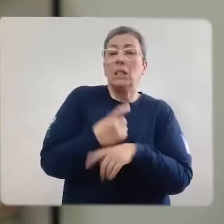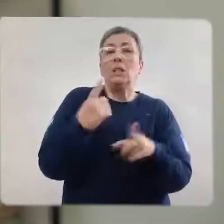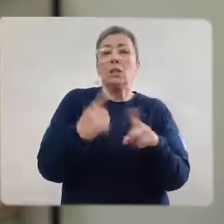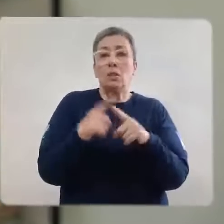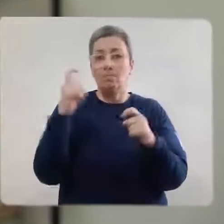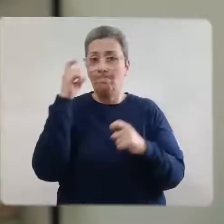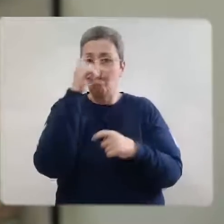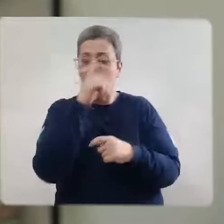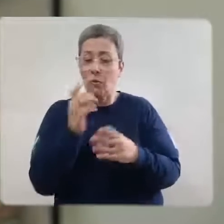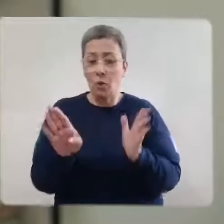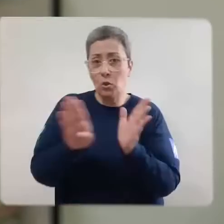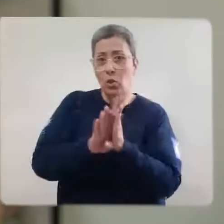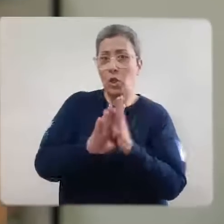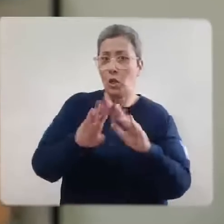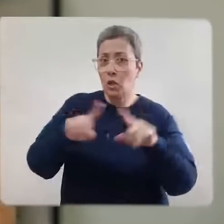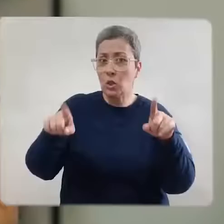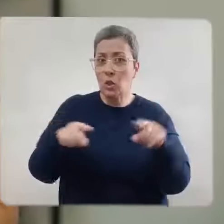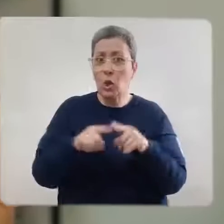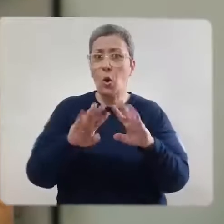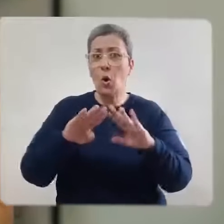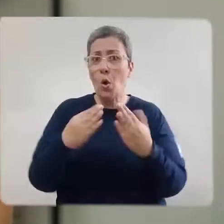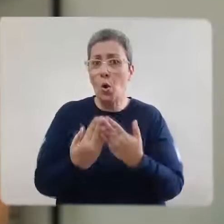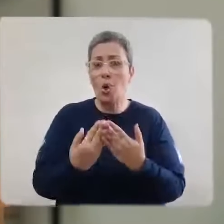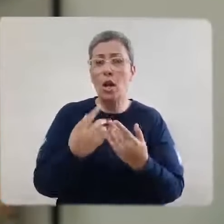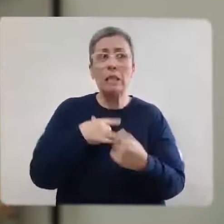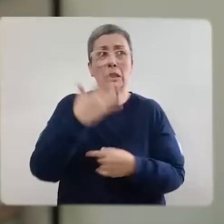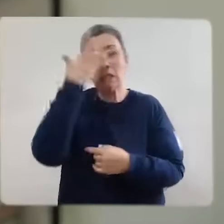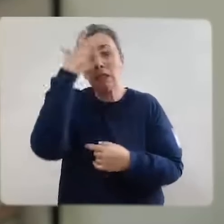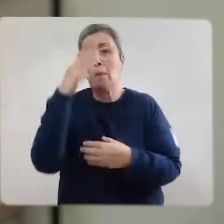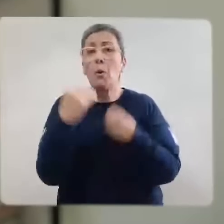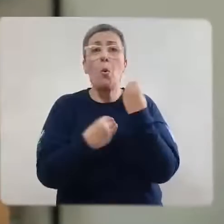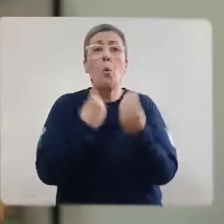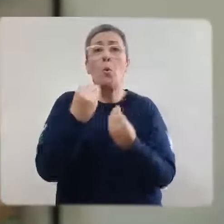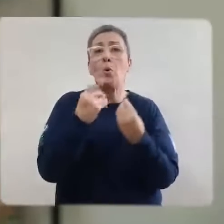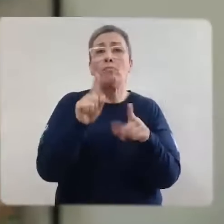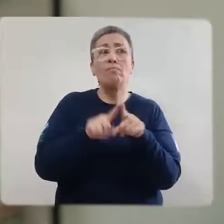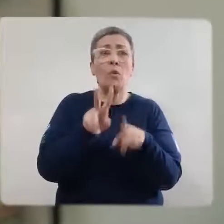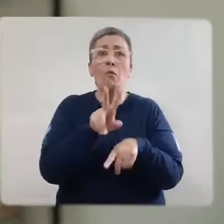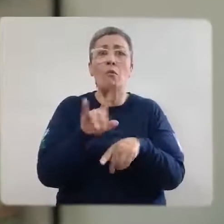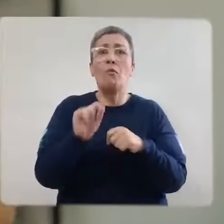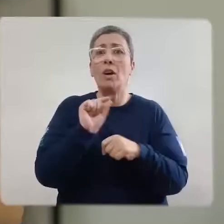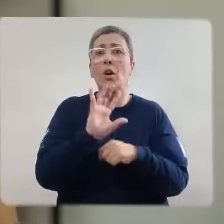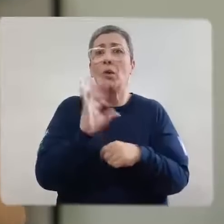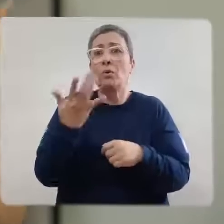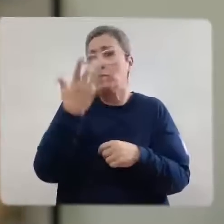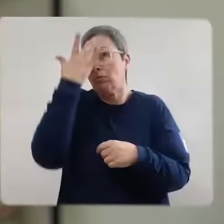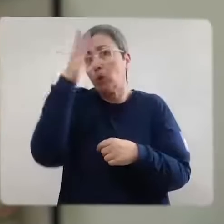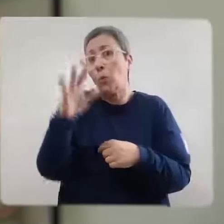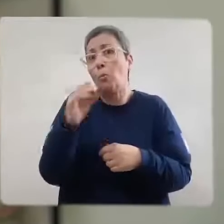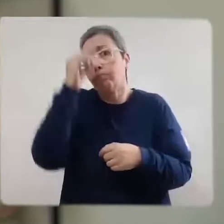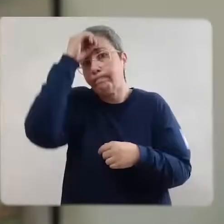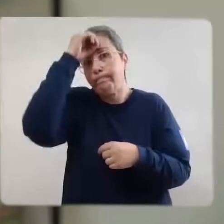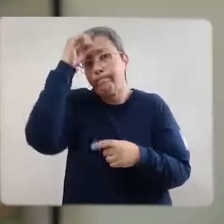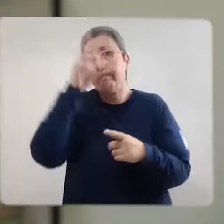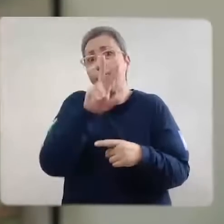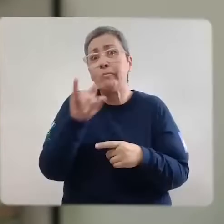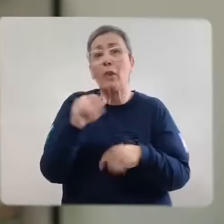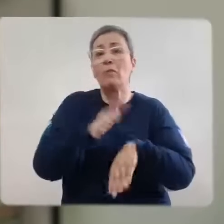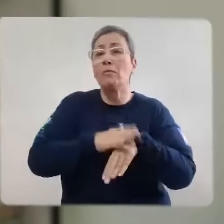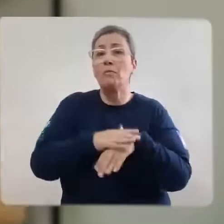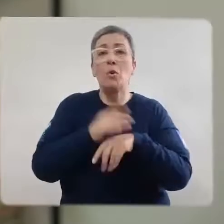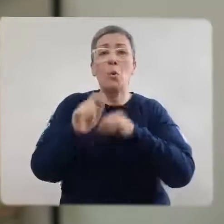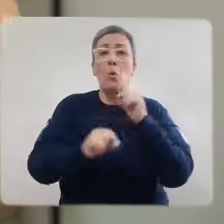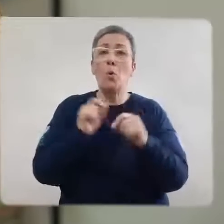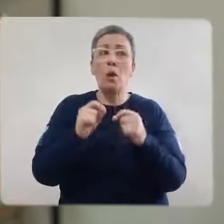muito difícil chegar na escola para esse sujeito e não saber o que tem para ele. Ele não sabe o que ele vai